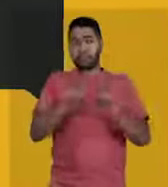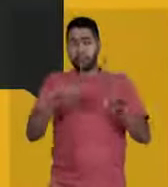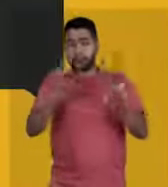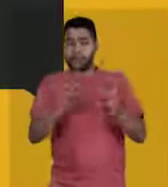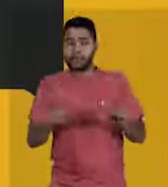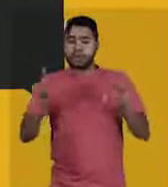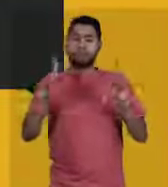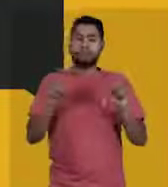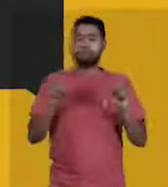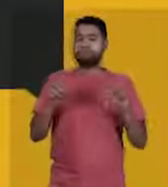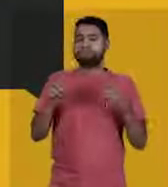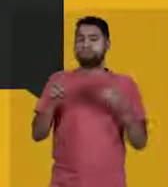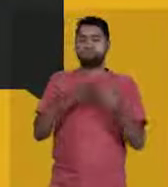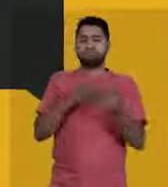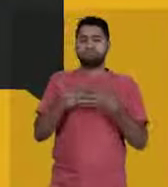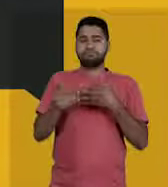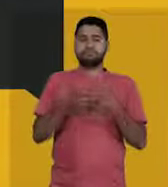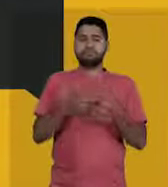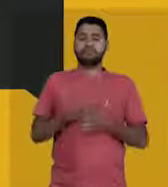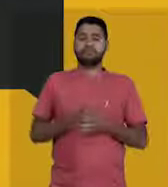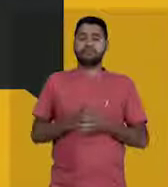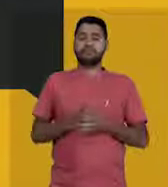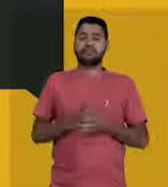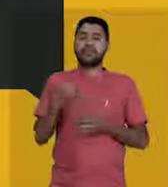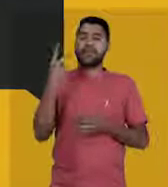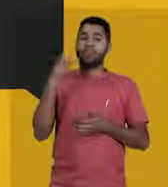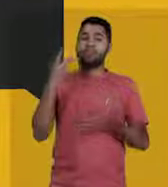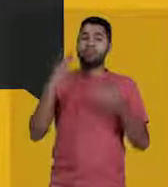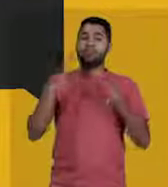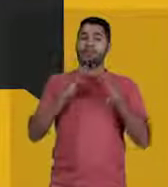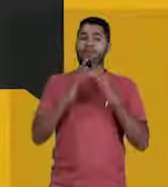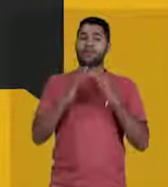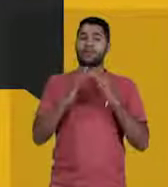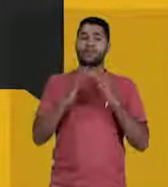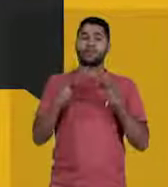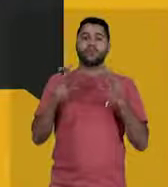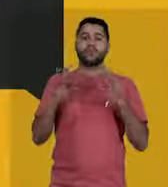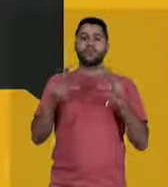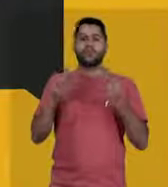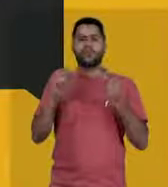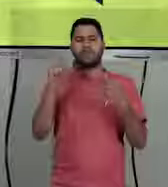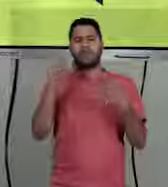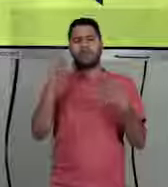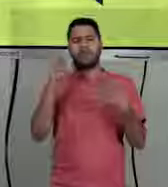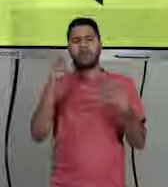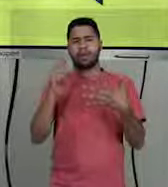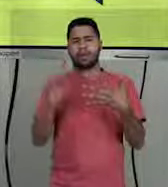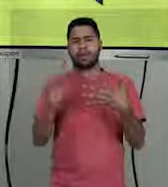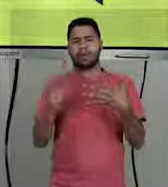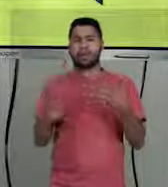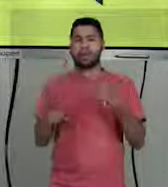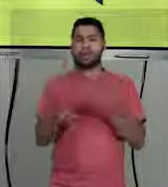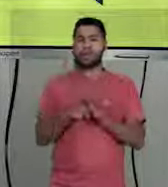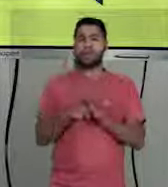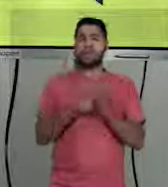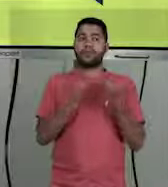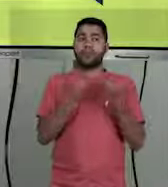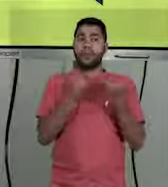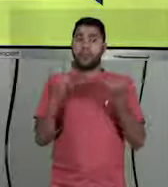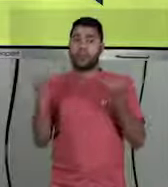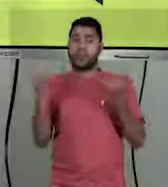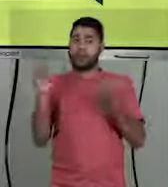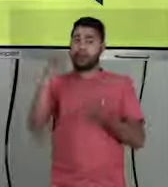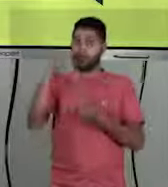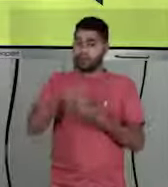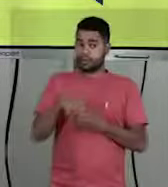a televisão. Então, a sua residência tem todo um circuito elétrico passando por dentro